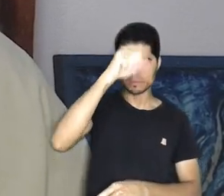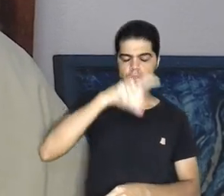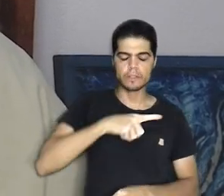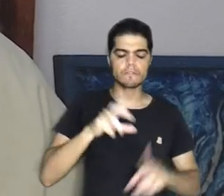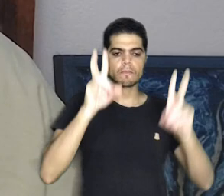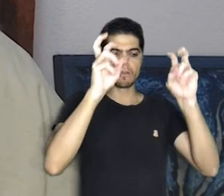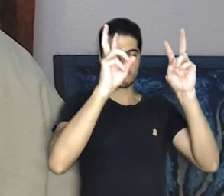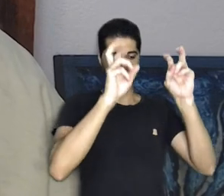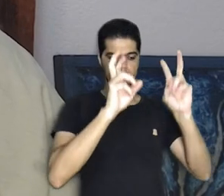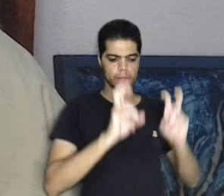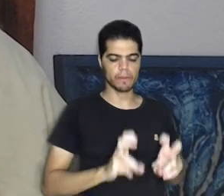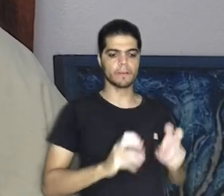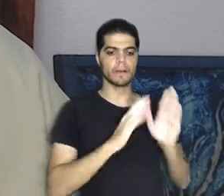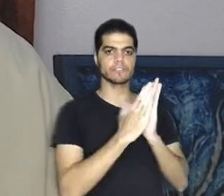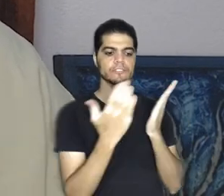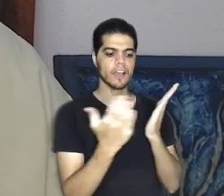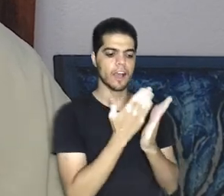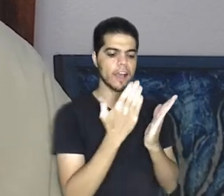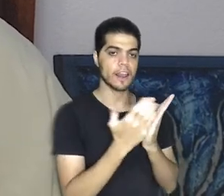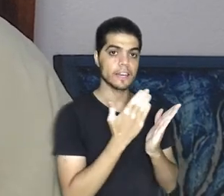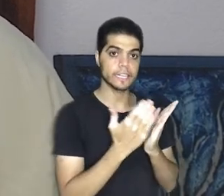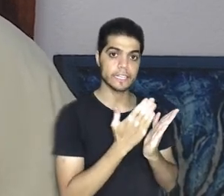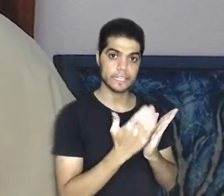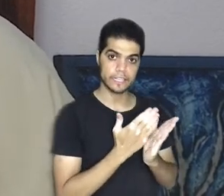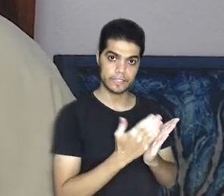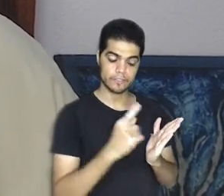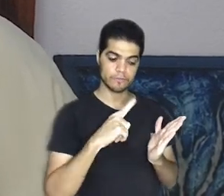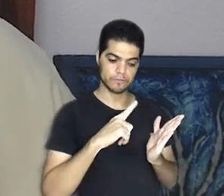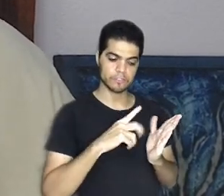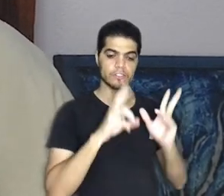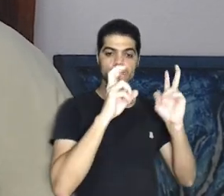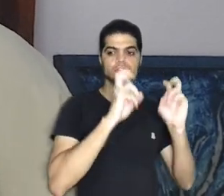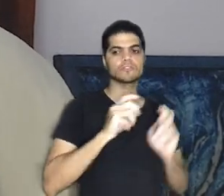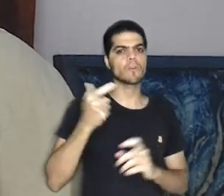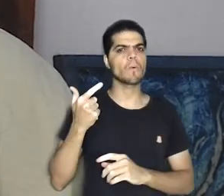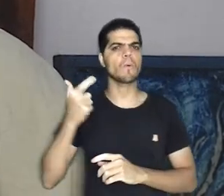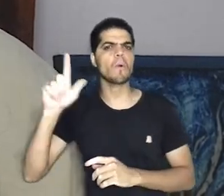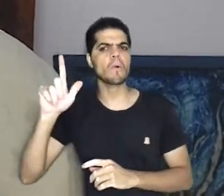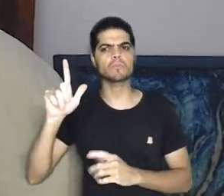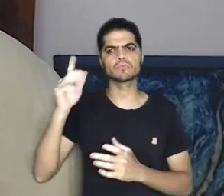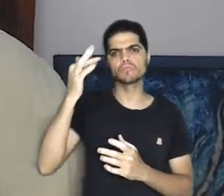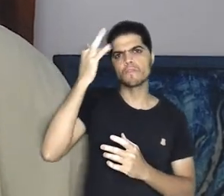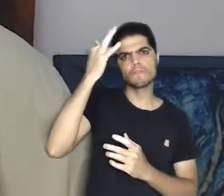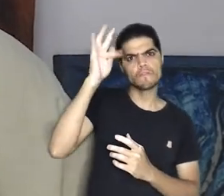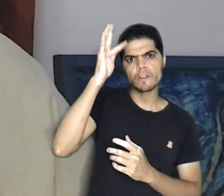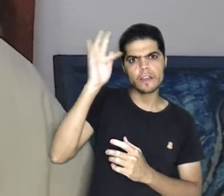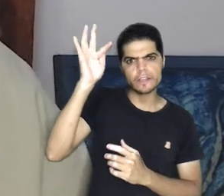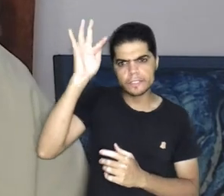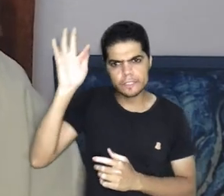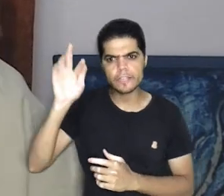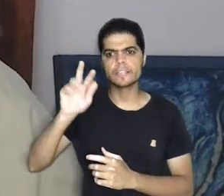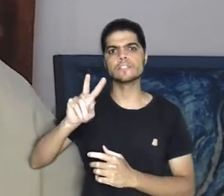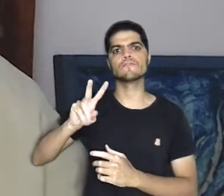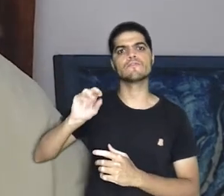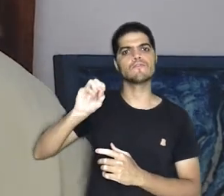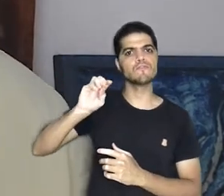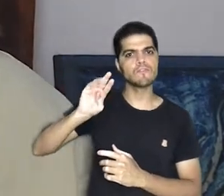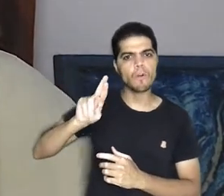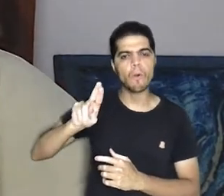títulos de livros, né, de autores franceses consagrados, como